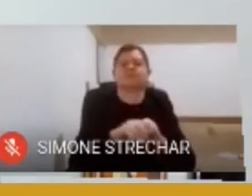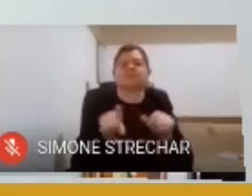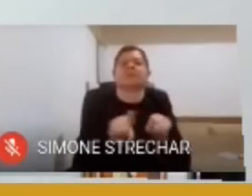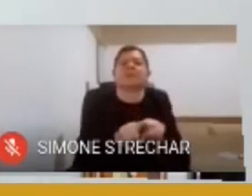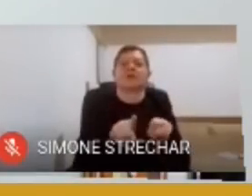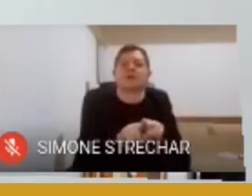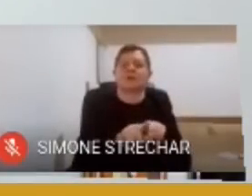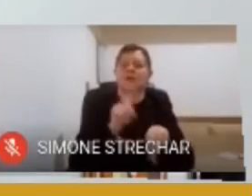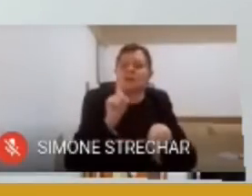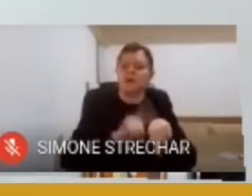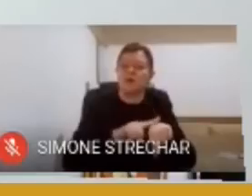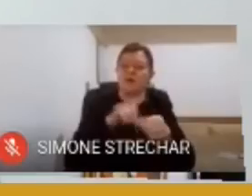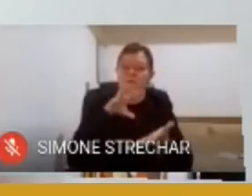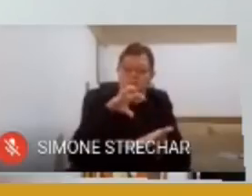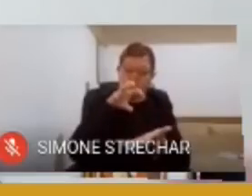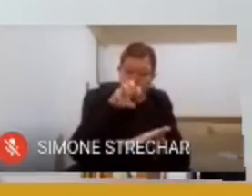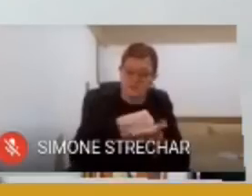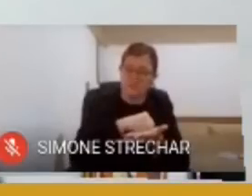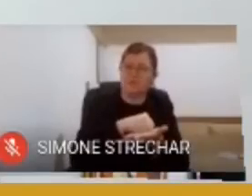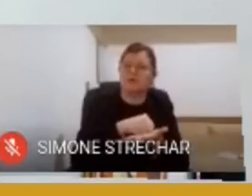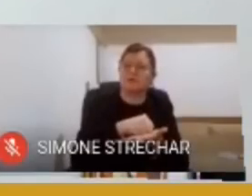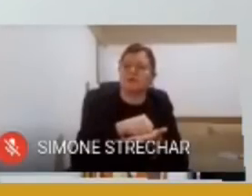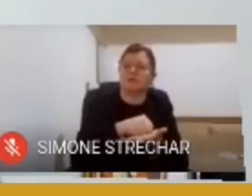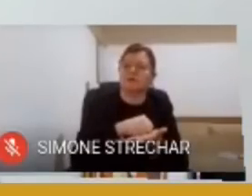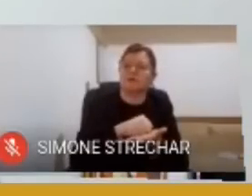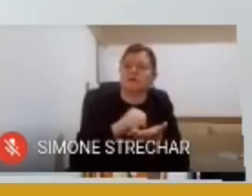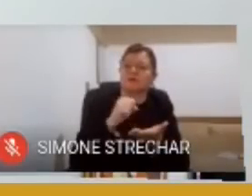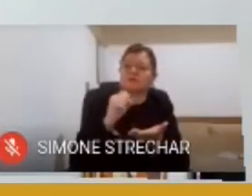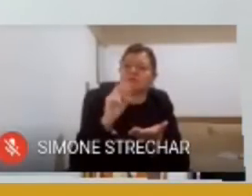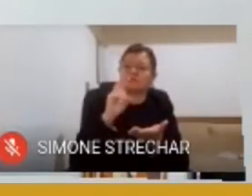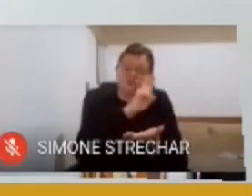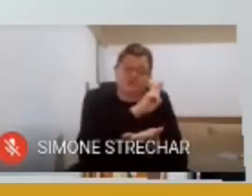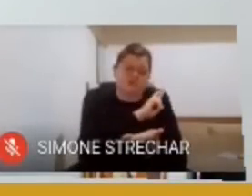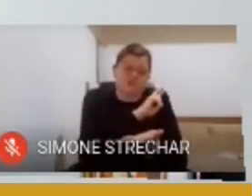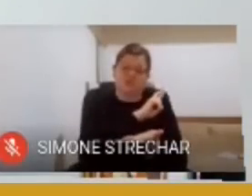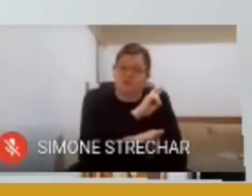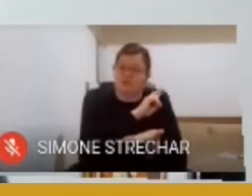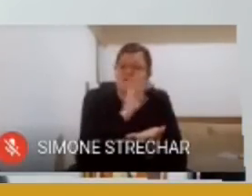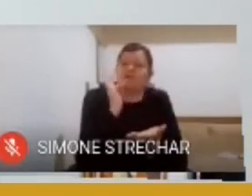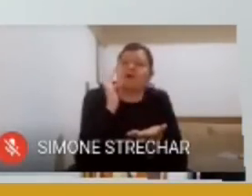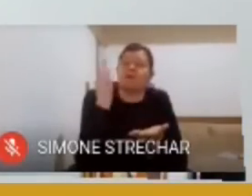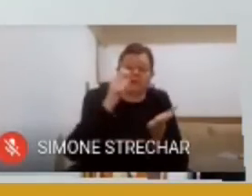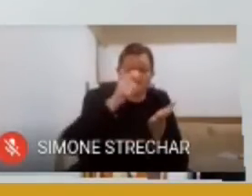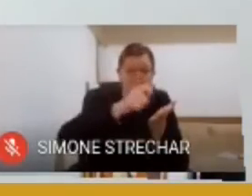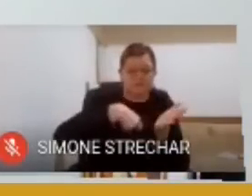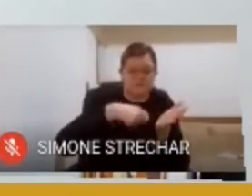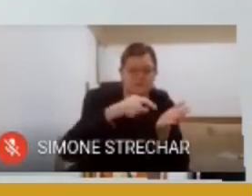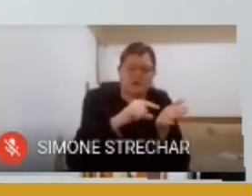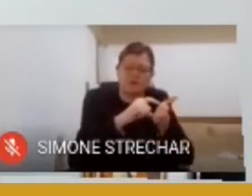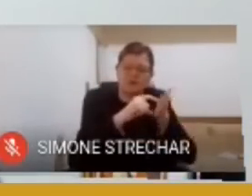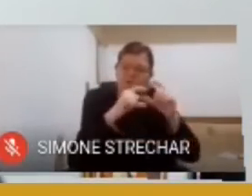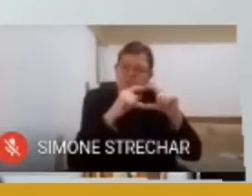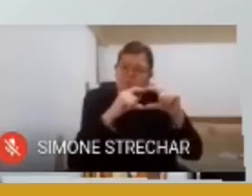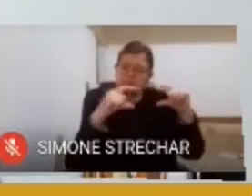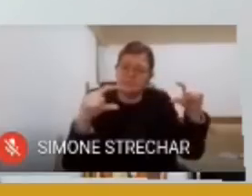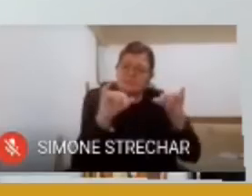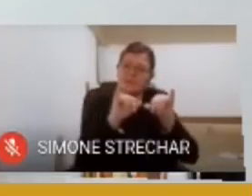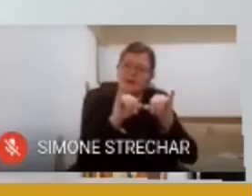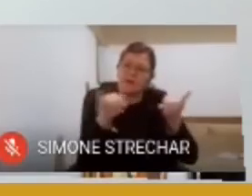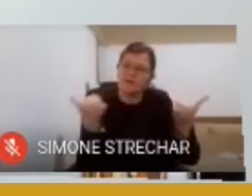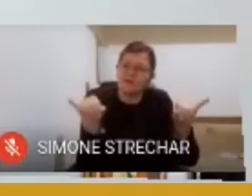sexual. Coloquem isso no regimento interno, né? Cursos de formação para quem trabalha ali dentro daquela escola.